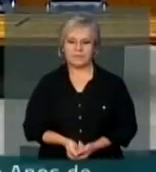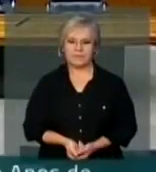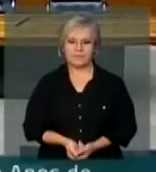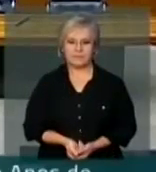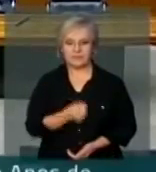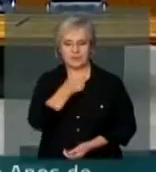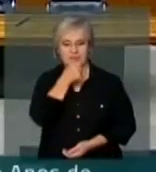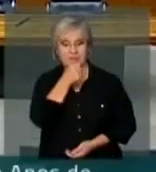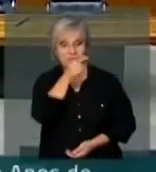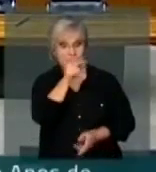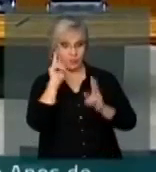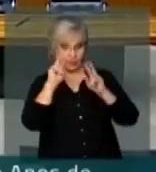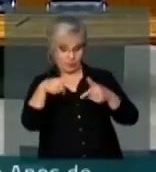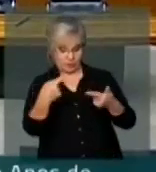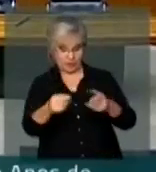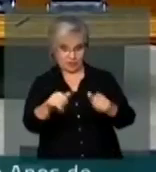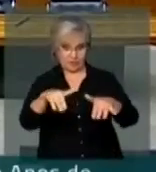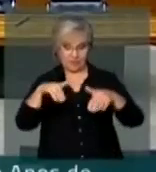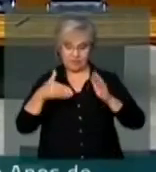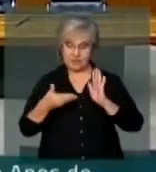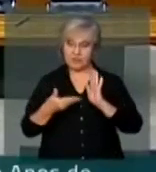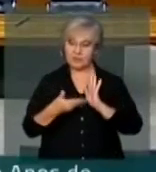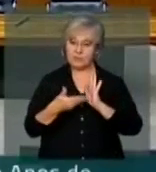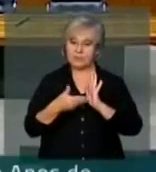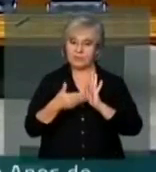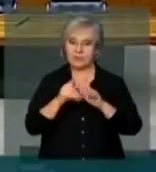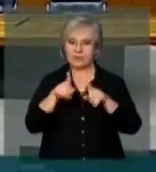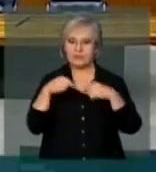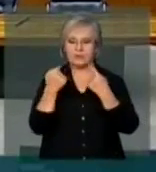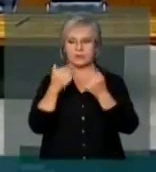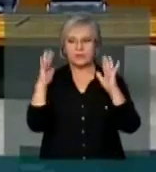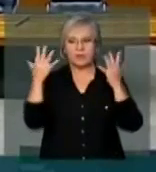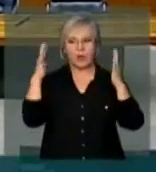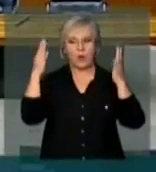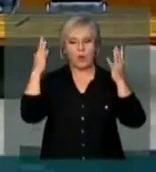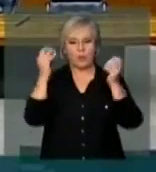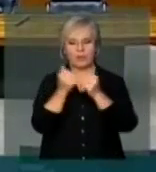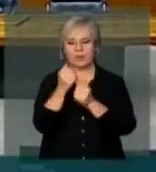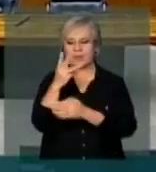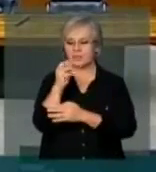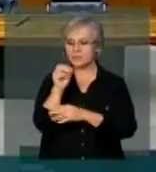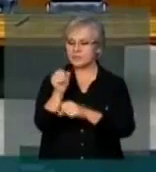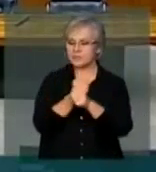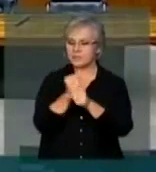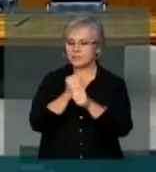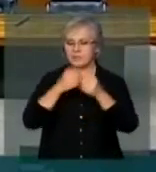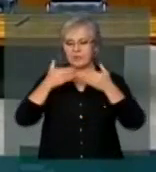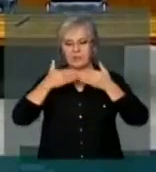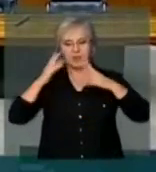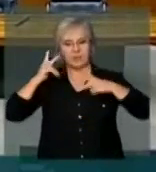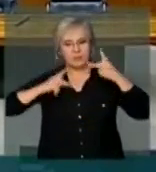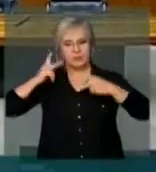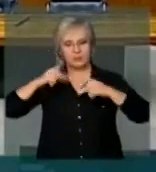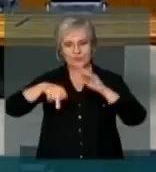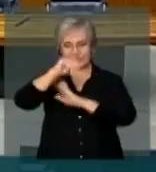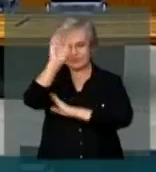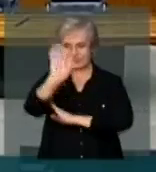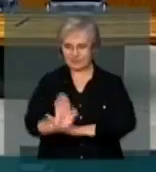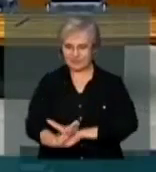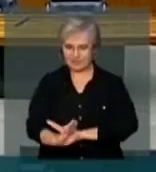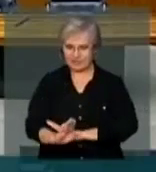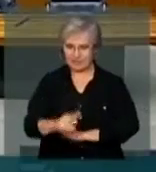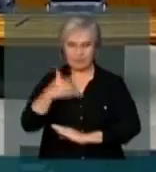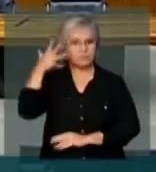Você acompanha aqui do plenário Ulisses Guimarães a sessão solene em homenagem aos 30 anos da abertura política no Brasil. Em